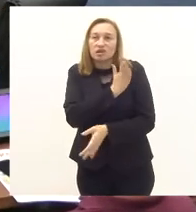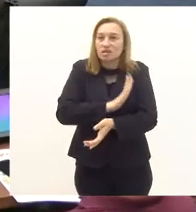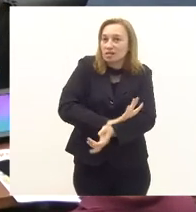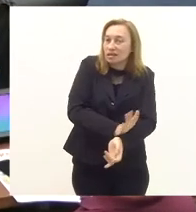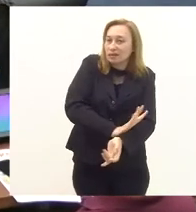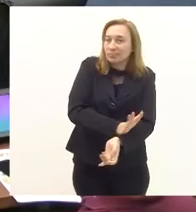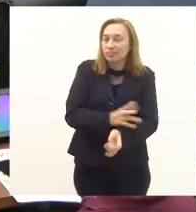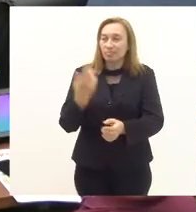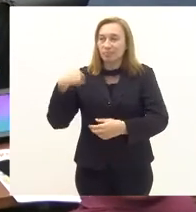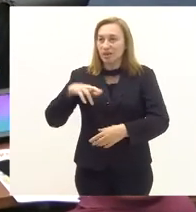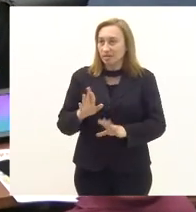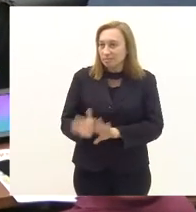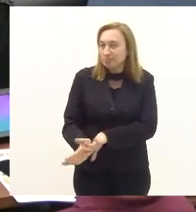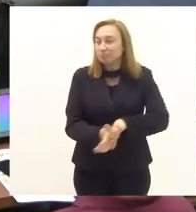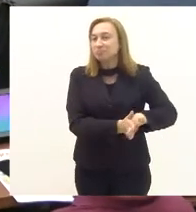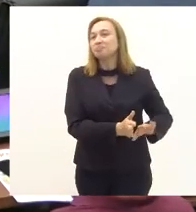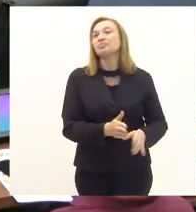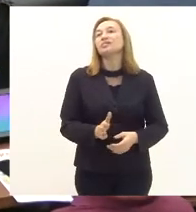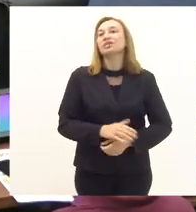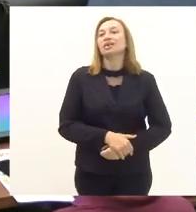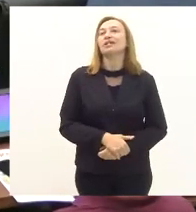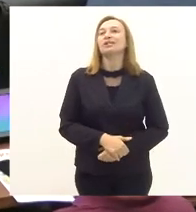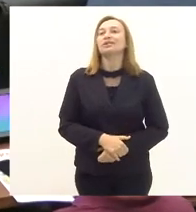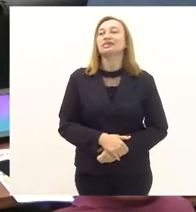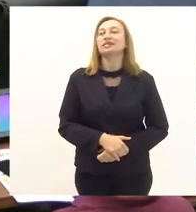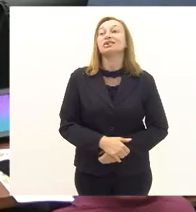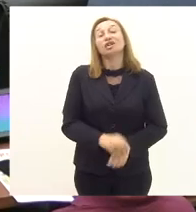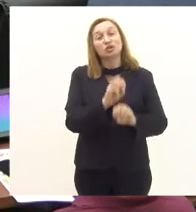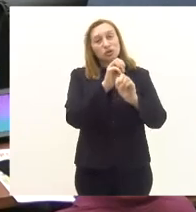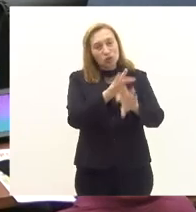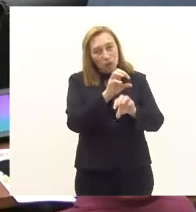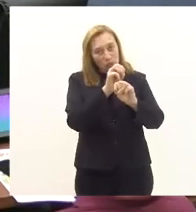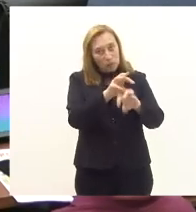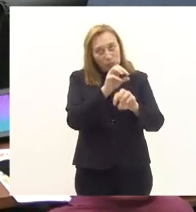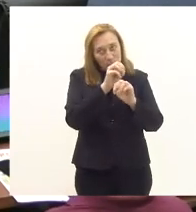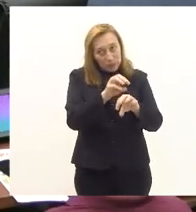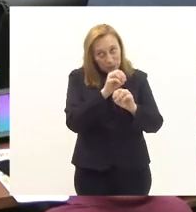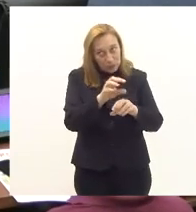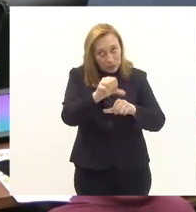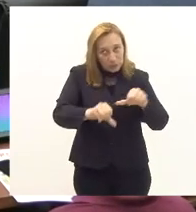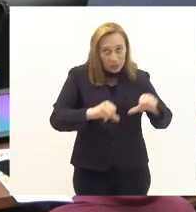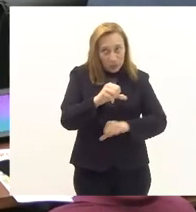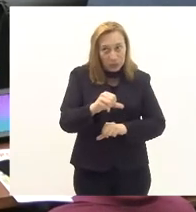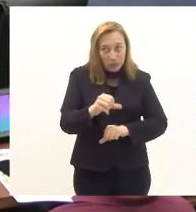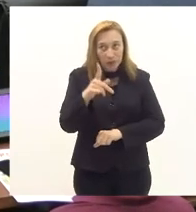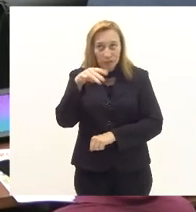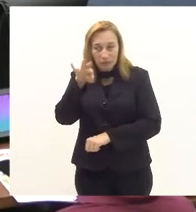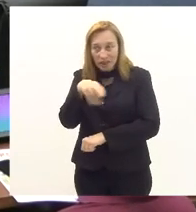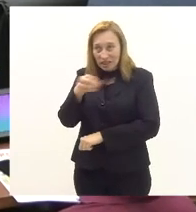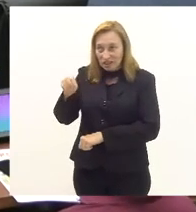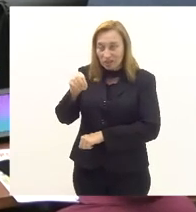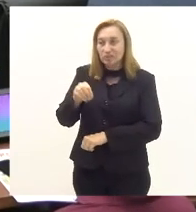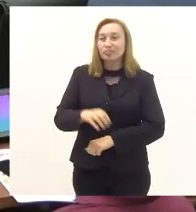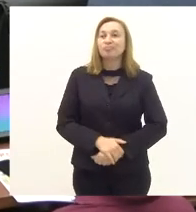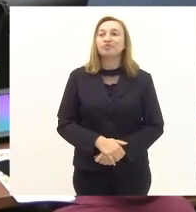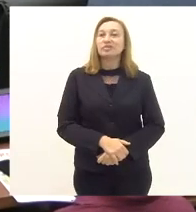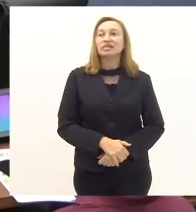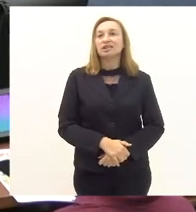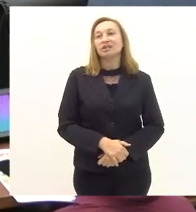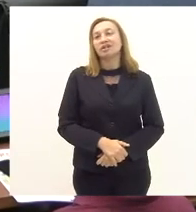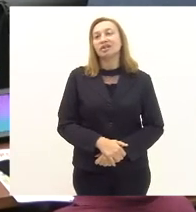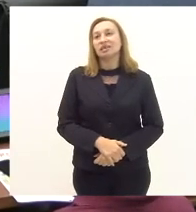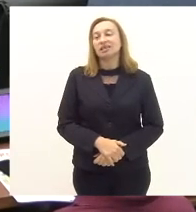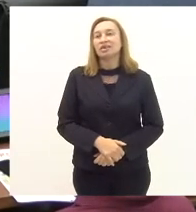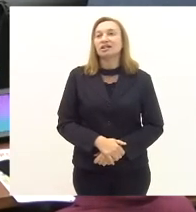intolerância religiosa. Isso daí só com educação, com mudança de padrões civilizatórios, senão a gente vai ter que